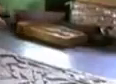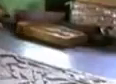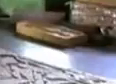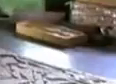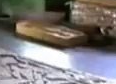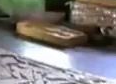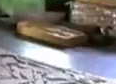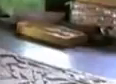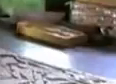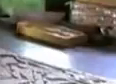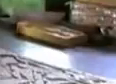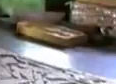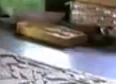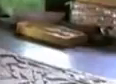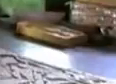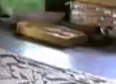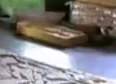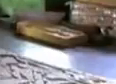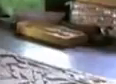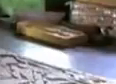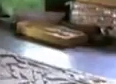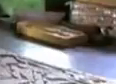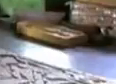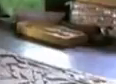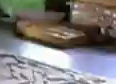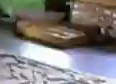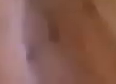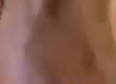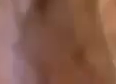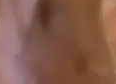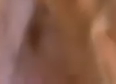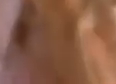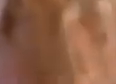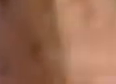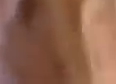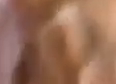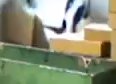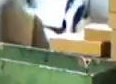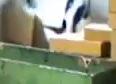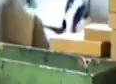Negócio de casamento, louvação de personagem.